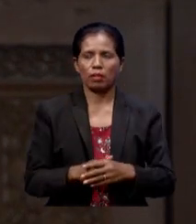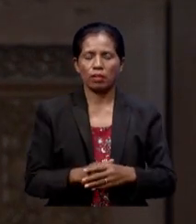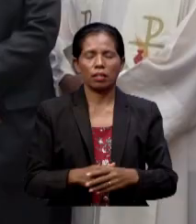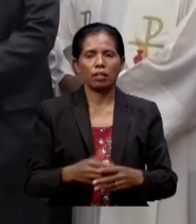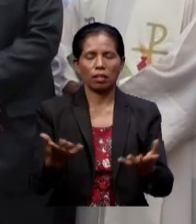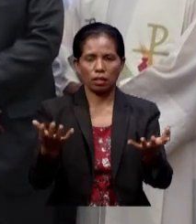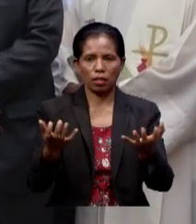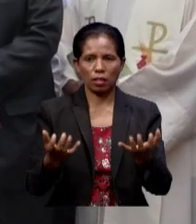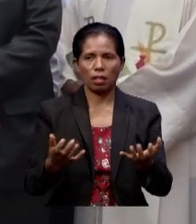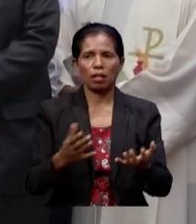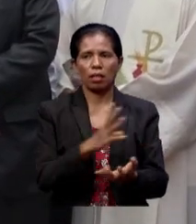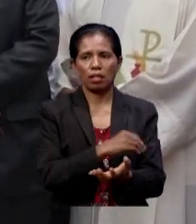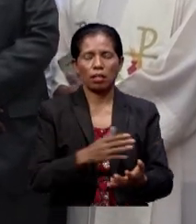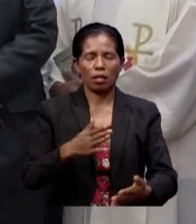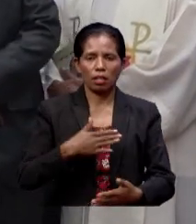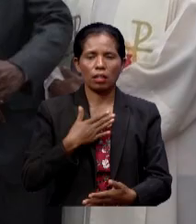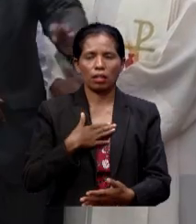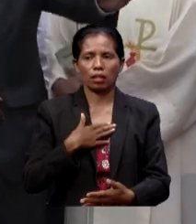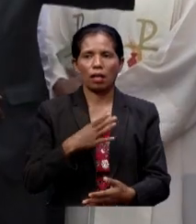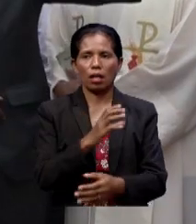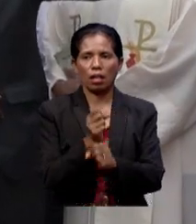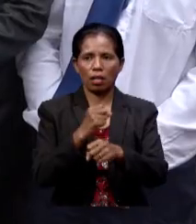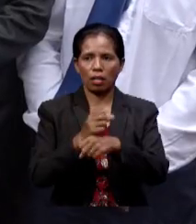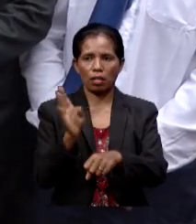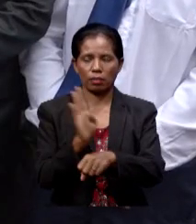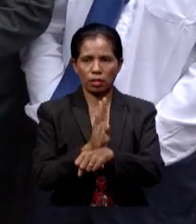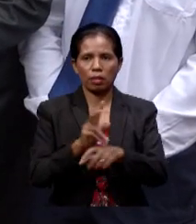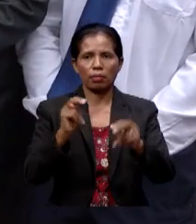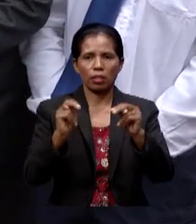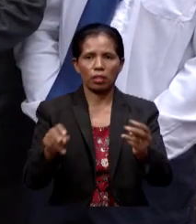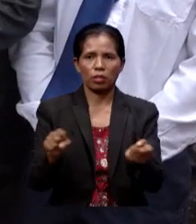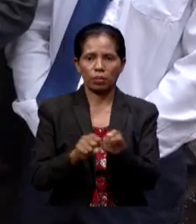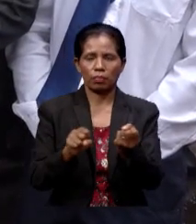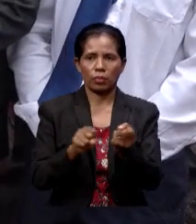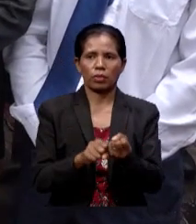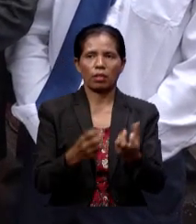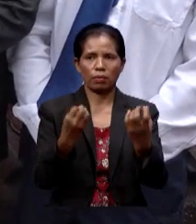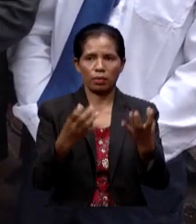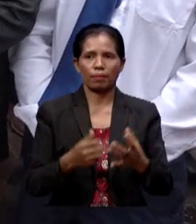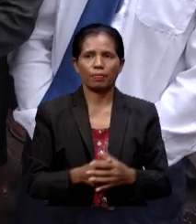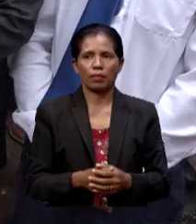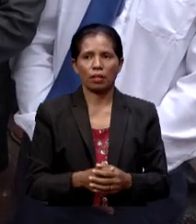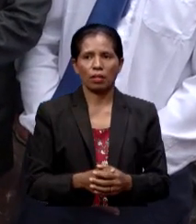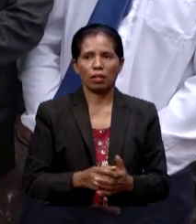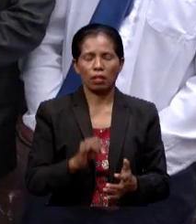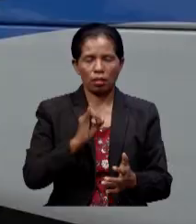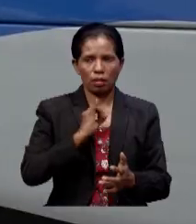nós para o business. E precisa de apoio de Lutão. E eu espero